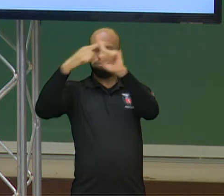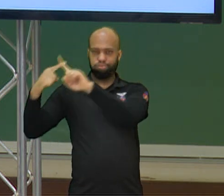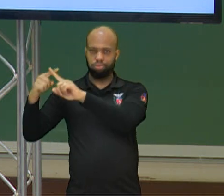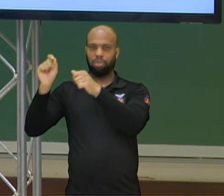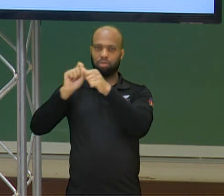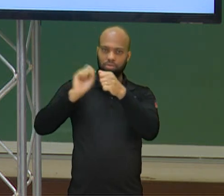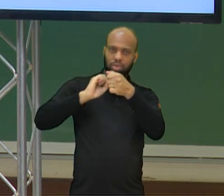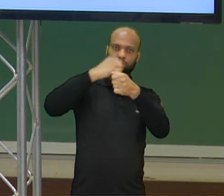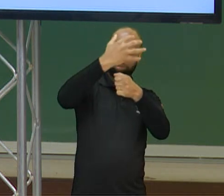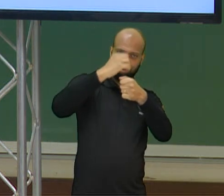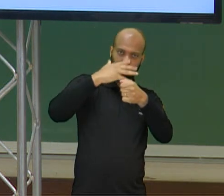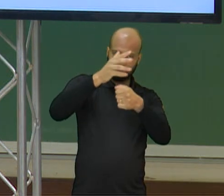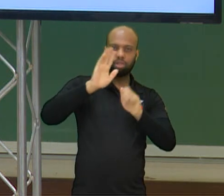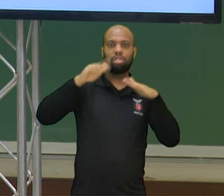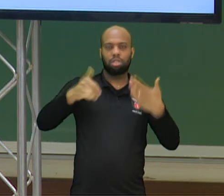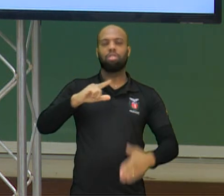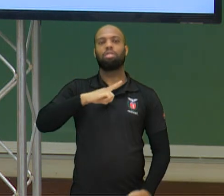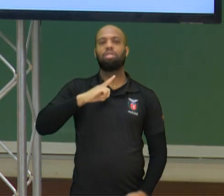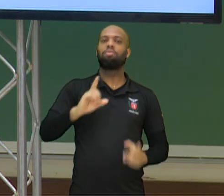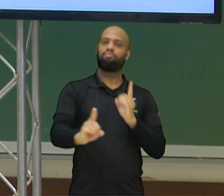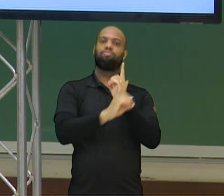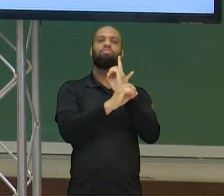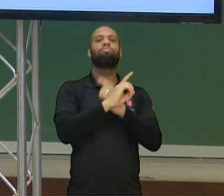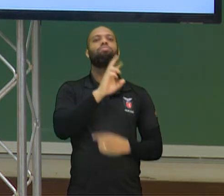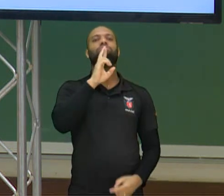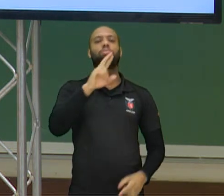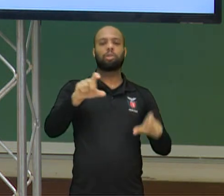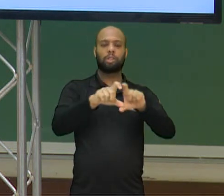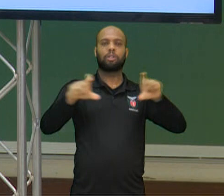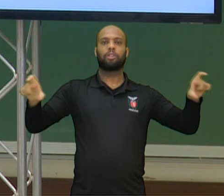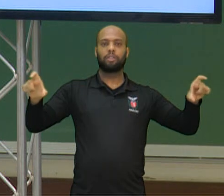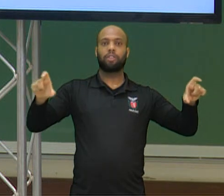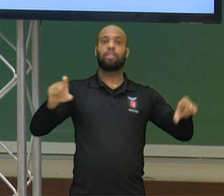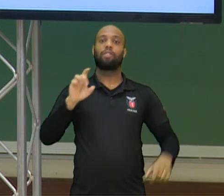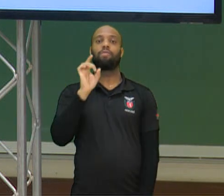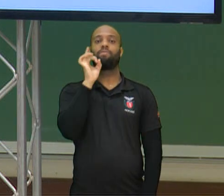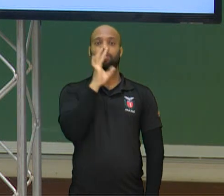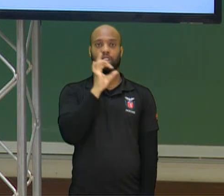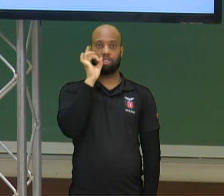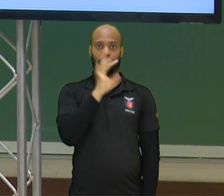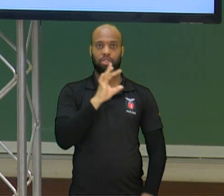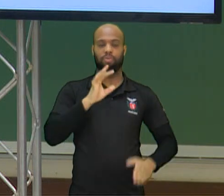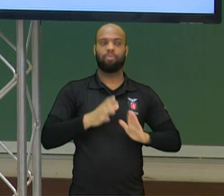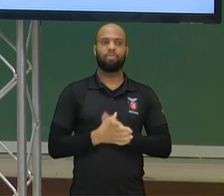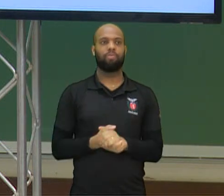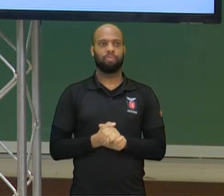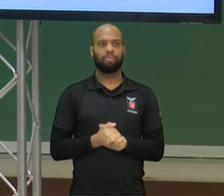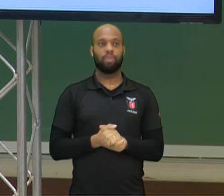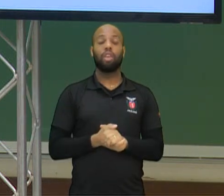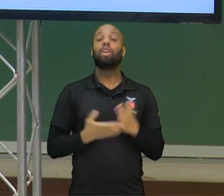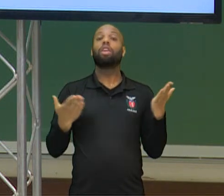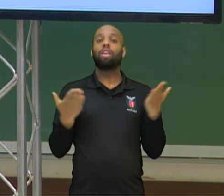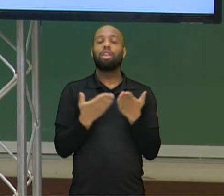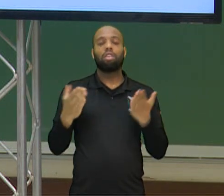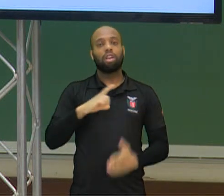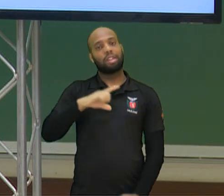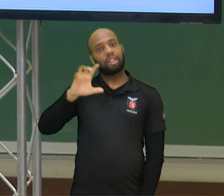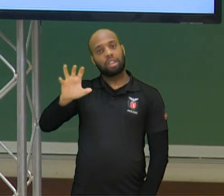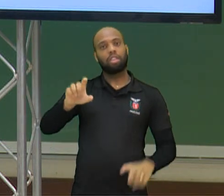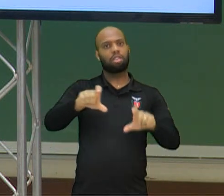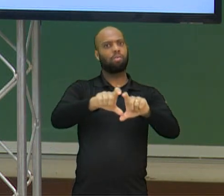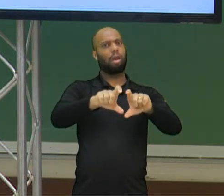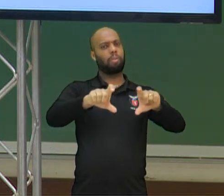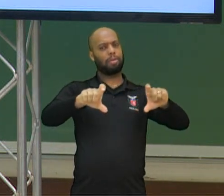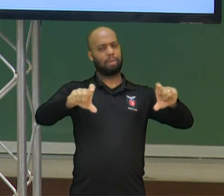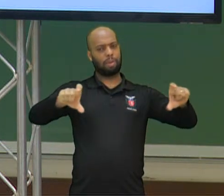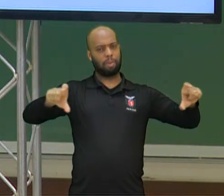y ao cubo mais 81y à quarta. Então, nos resultou em todo